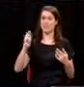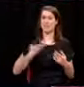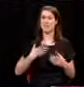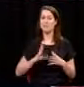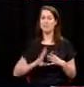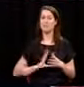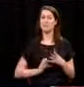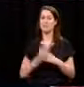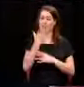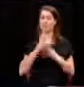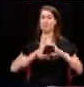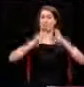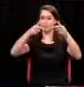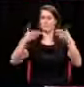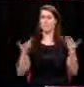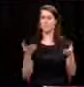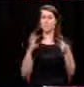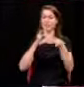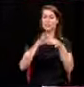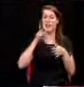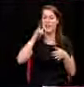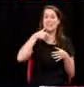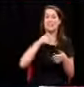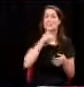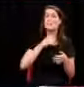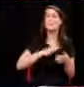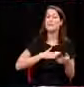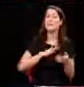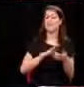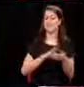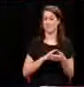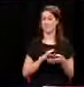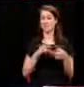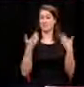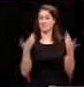e fica provado pelas 10 mil chamadas por mês, tem ajudado